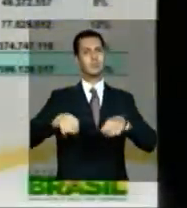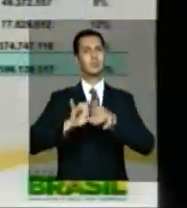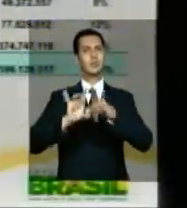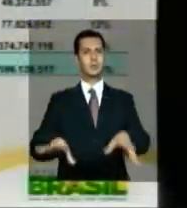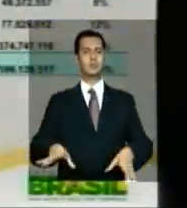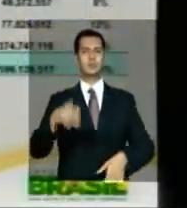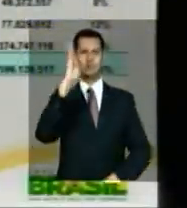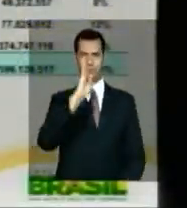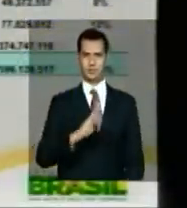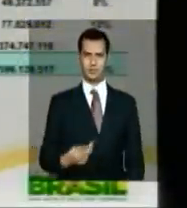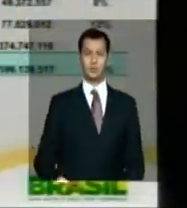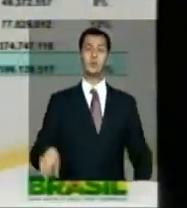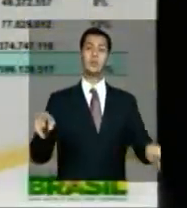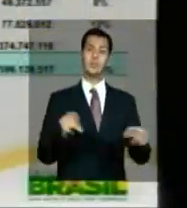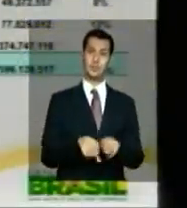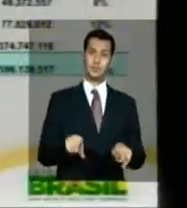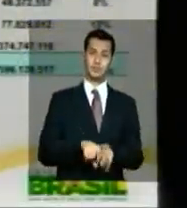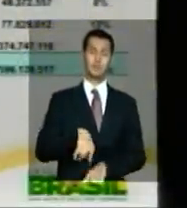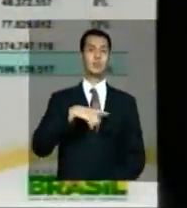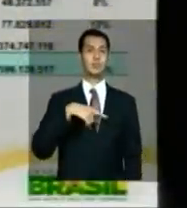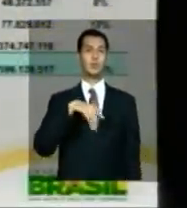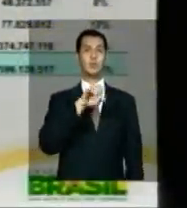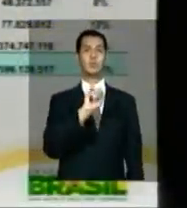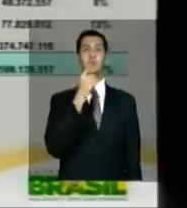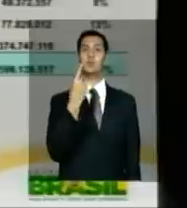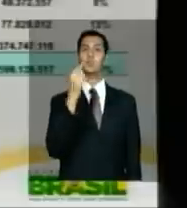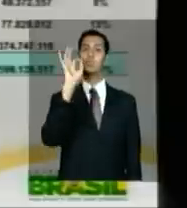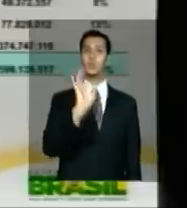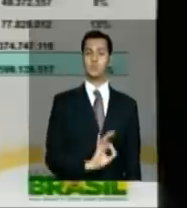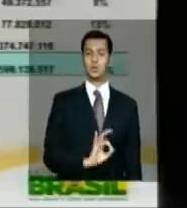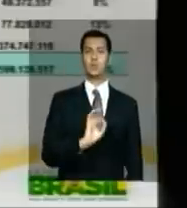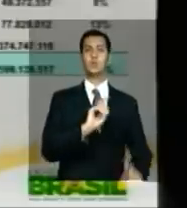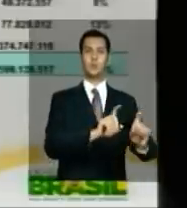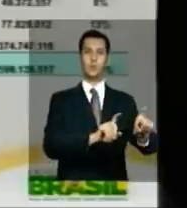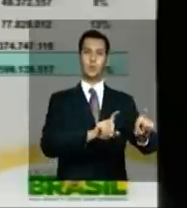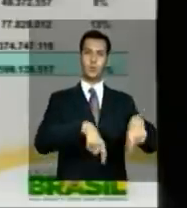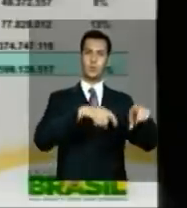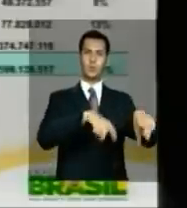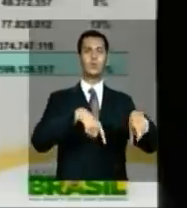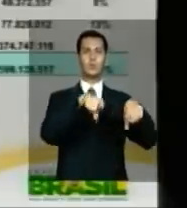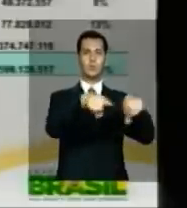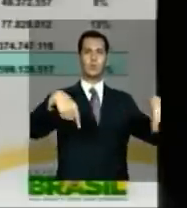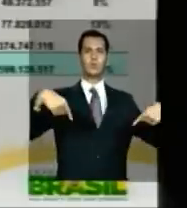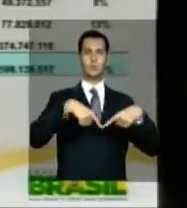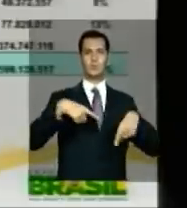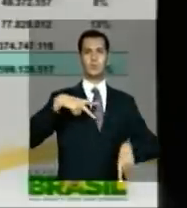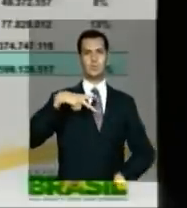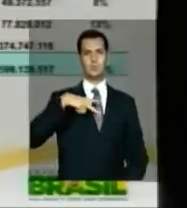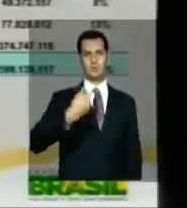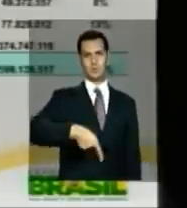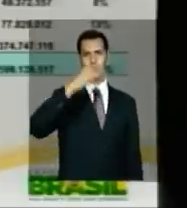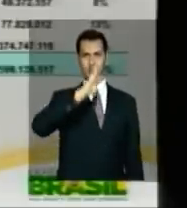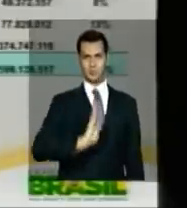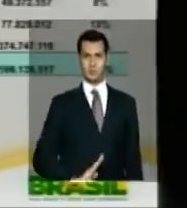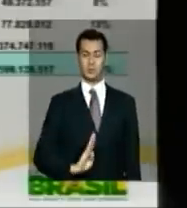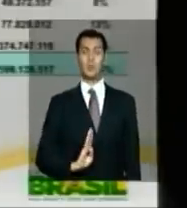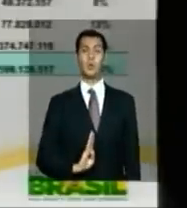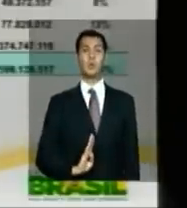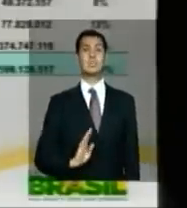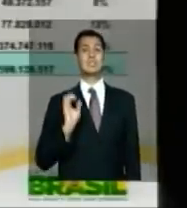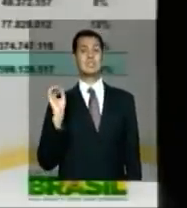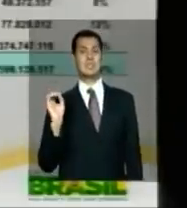est estamos falando de 81% dos imóveis rurais D do Brasil até dois